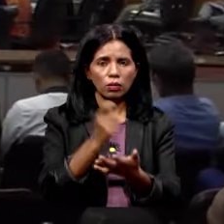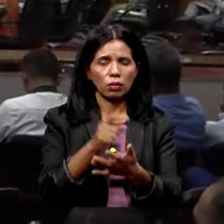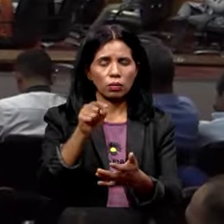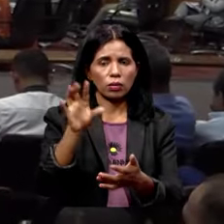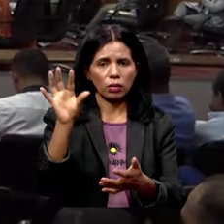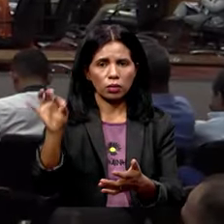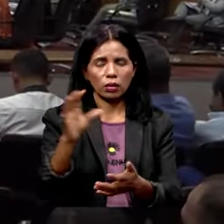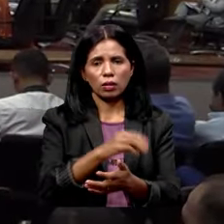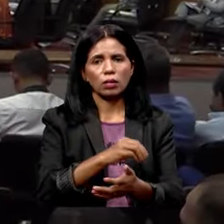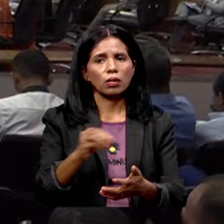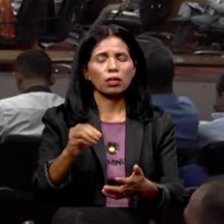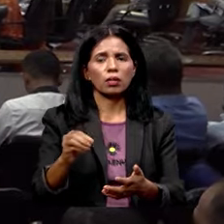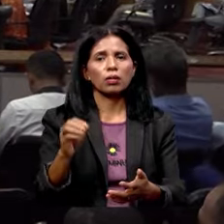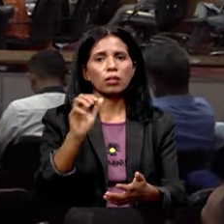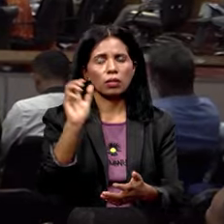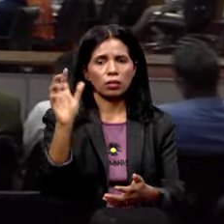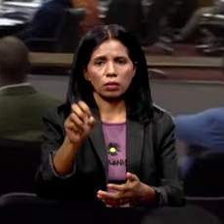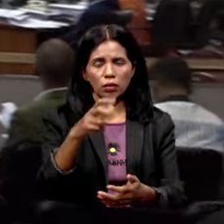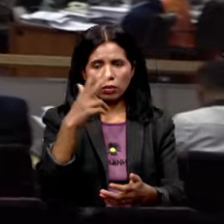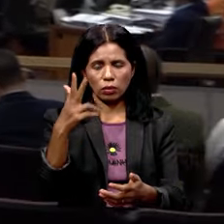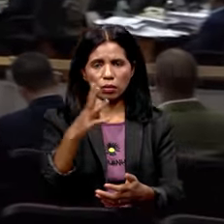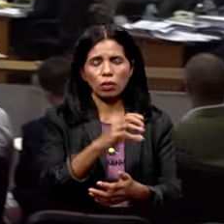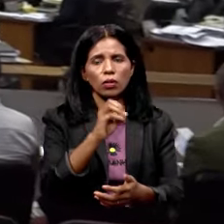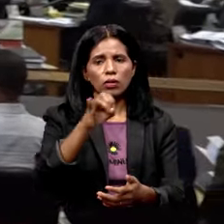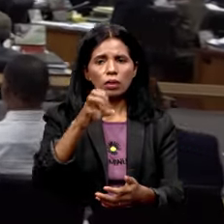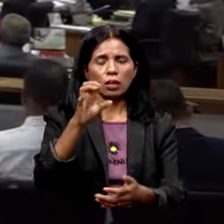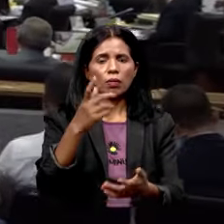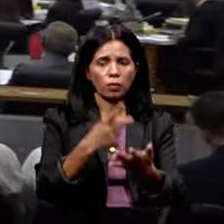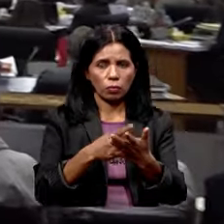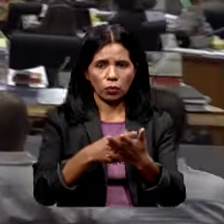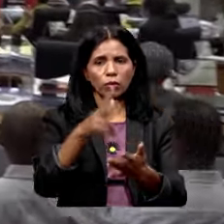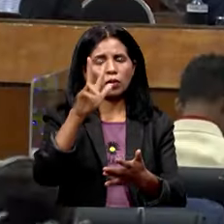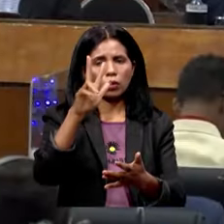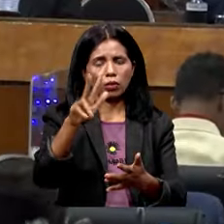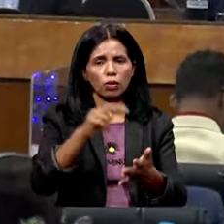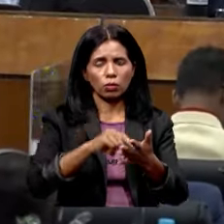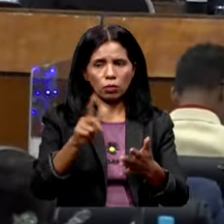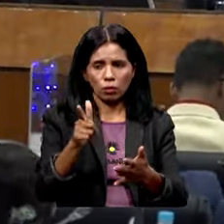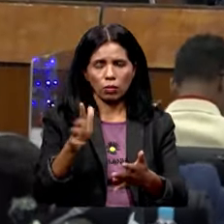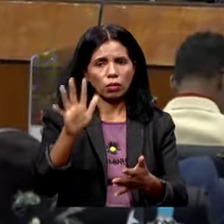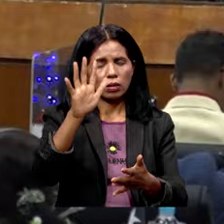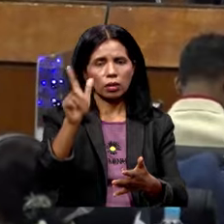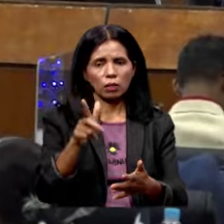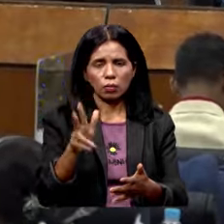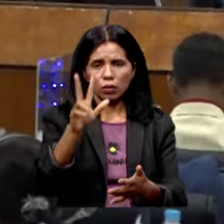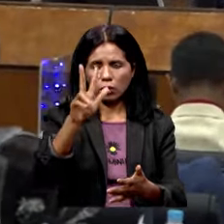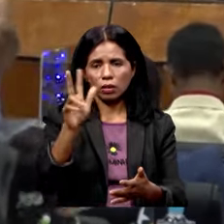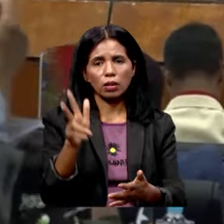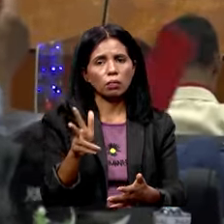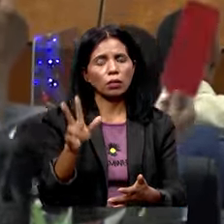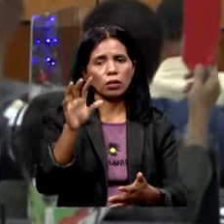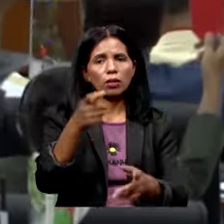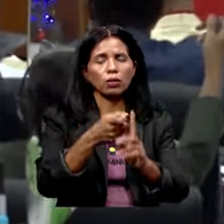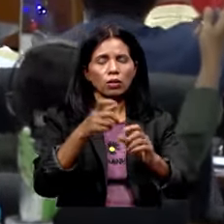abstenção San Resintolo. E a OGE da Presidência da República e a proposta tolo, o número Ron Resinlima, Tolu Resinrua, Tolu Resintolo, o si